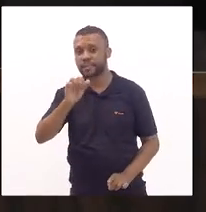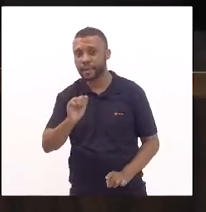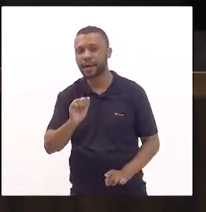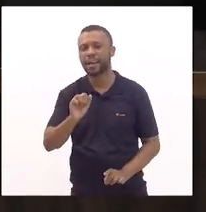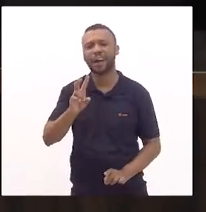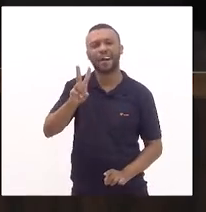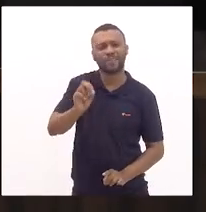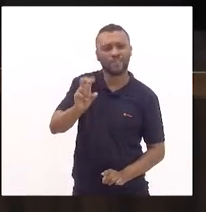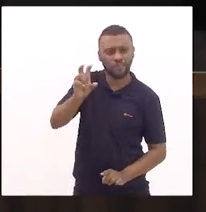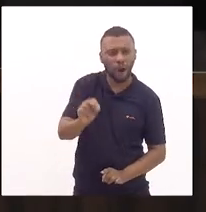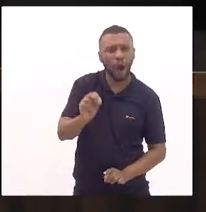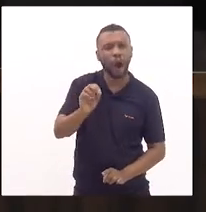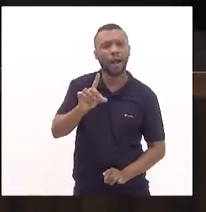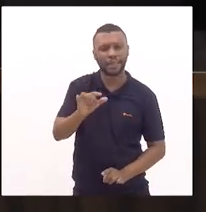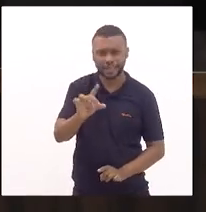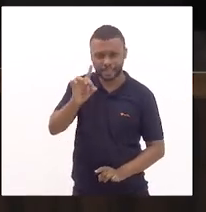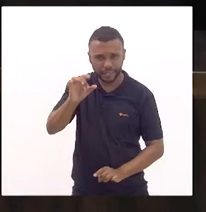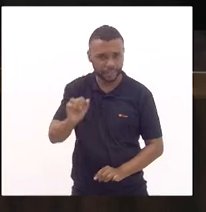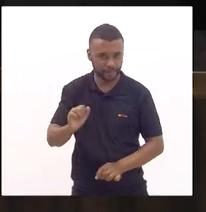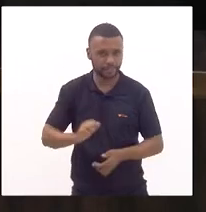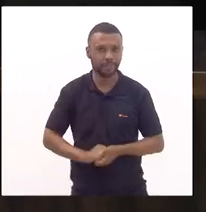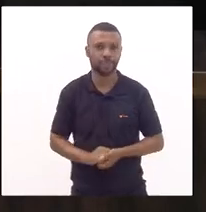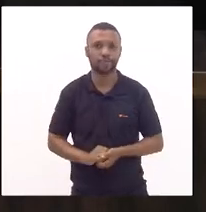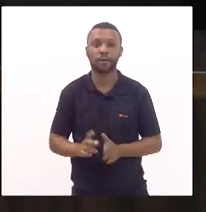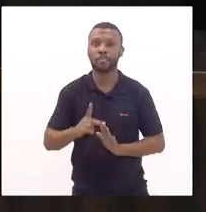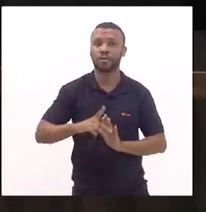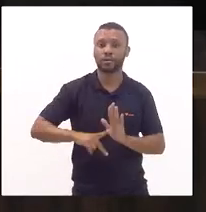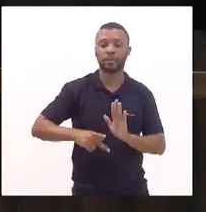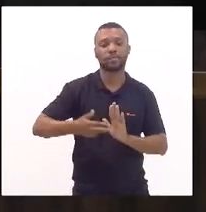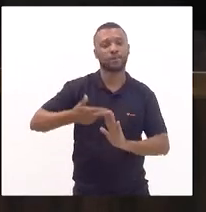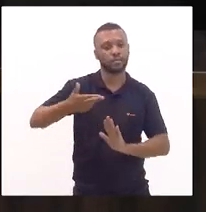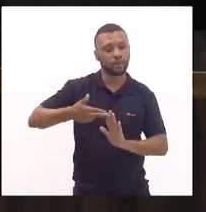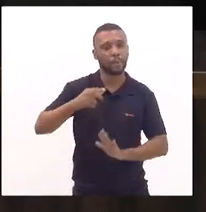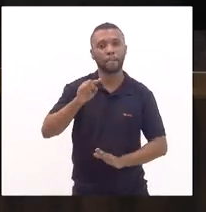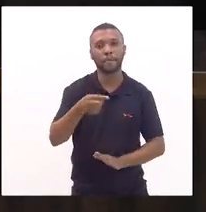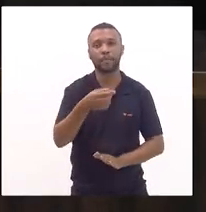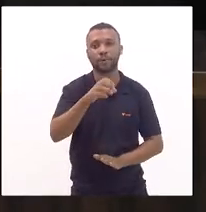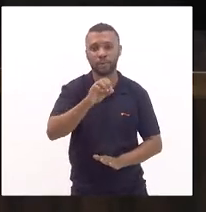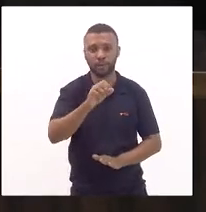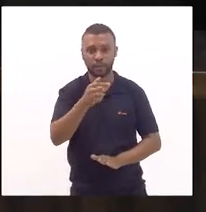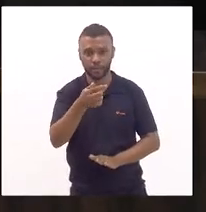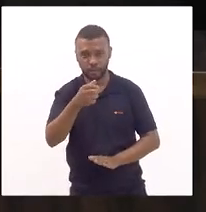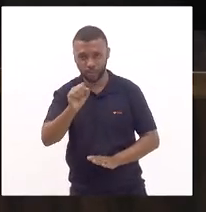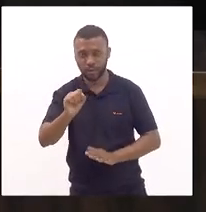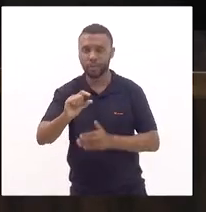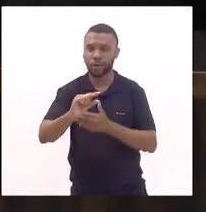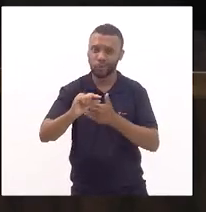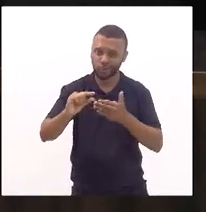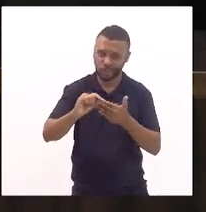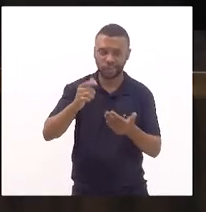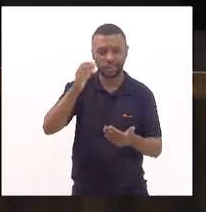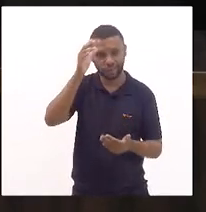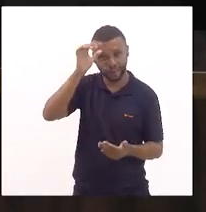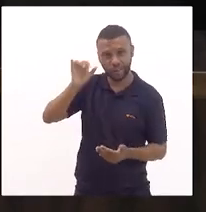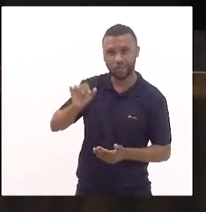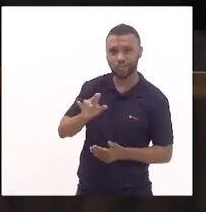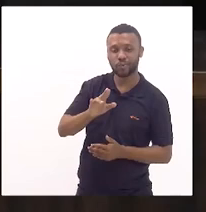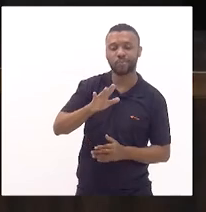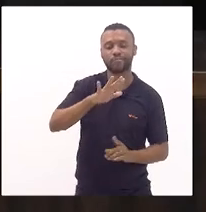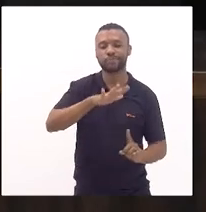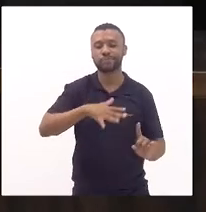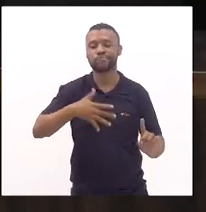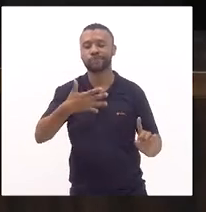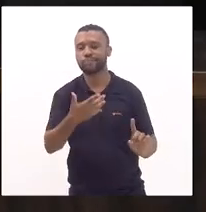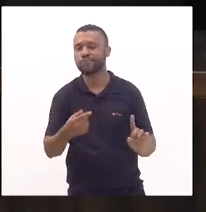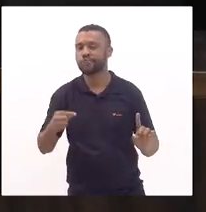Lídia. Projeto de resolução 1078-22, de autoria da tia Ju, concede o prêmio Dandara para a